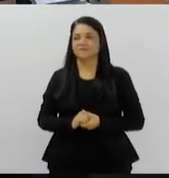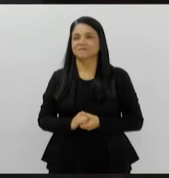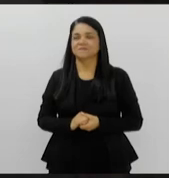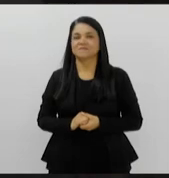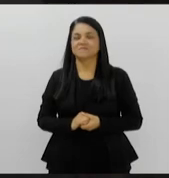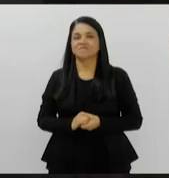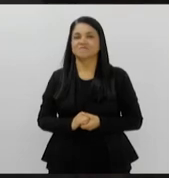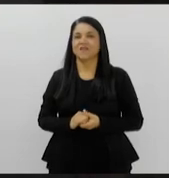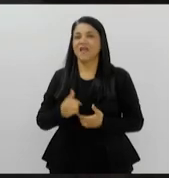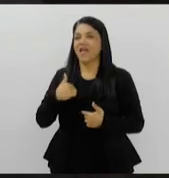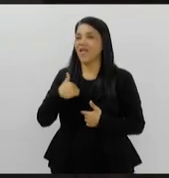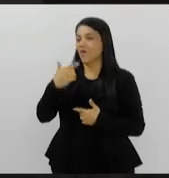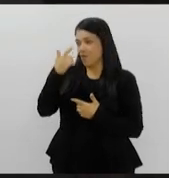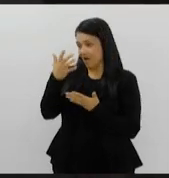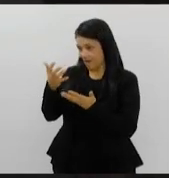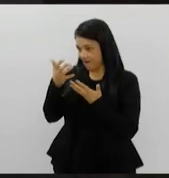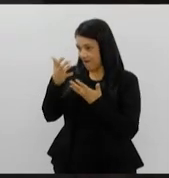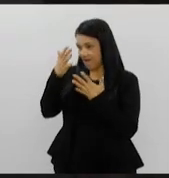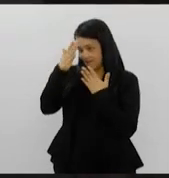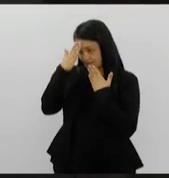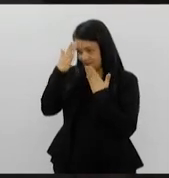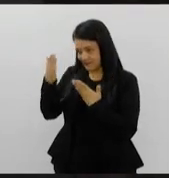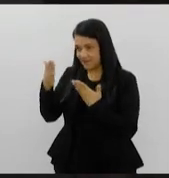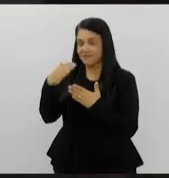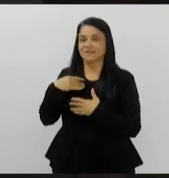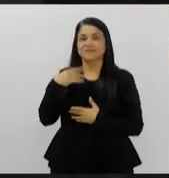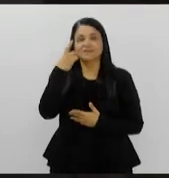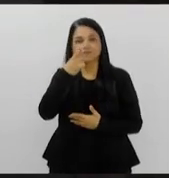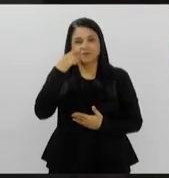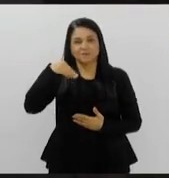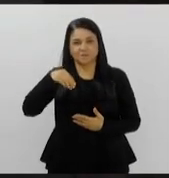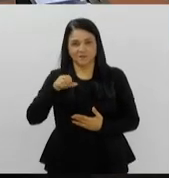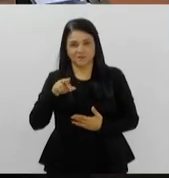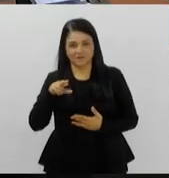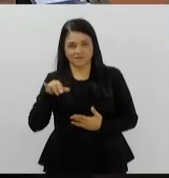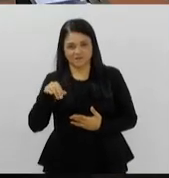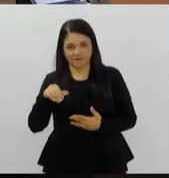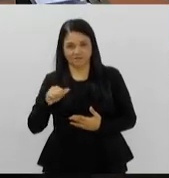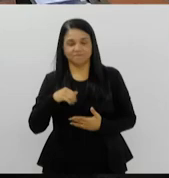Eu que agradeço, deputada Marina. Muito obrigado.